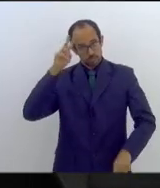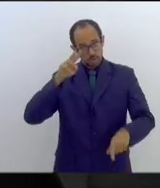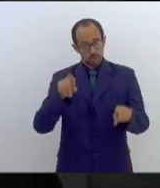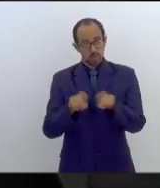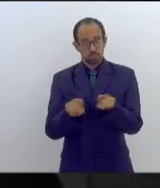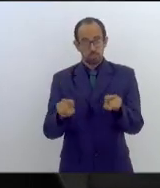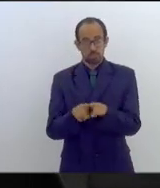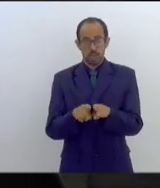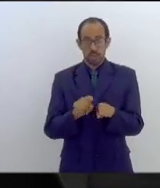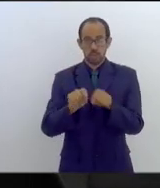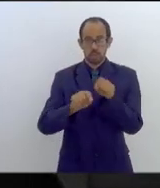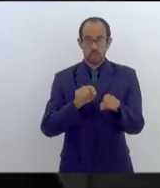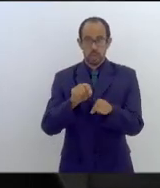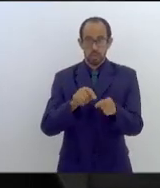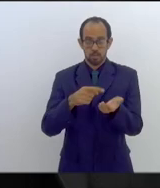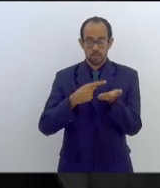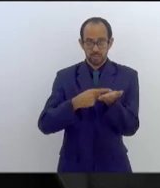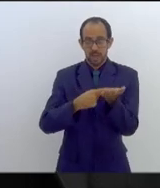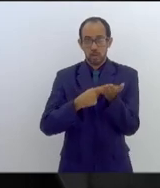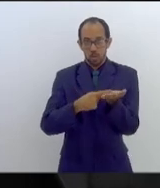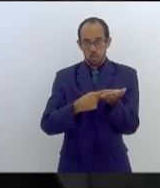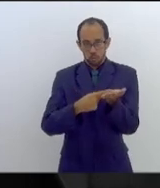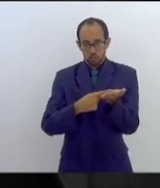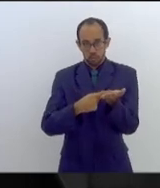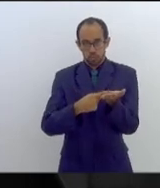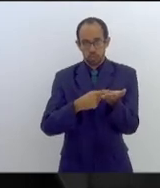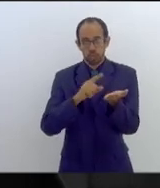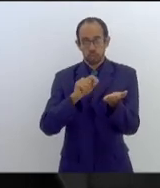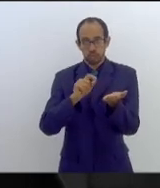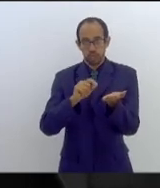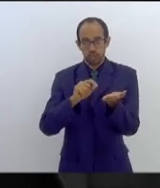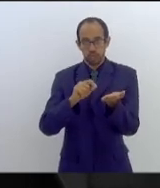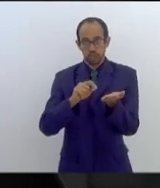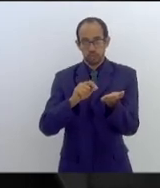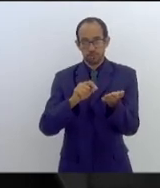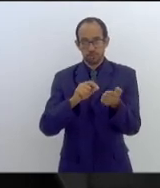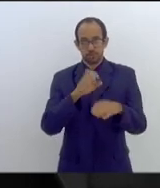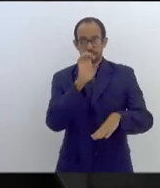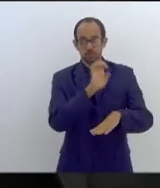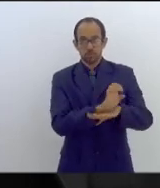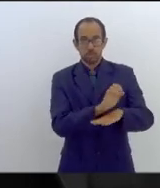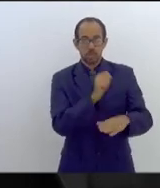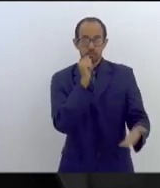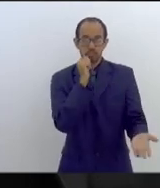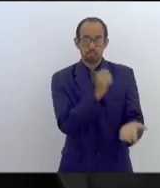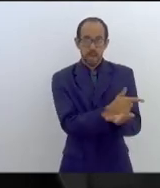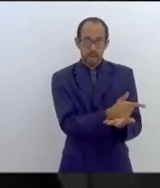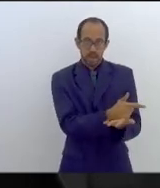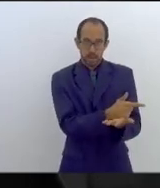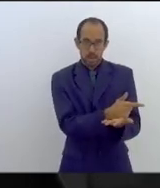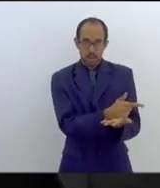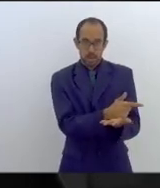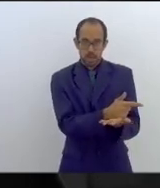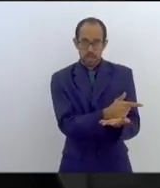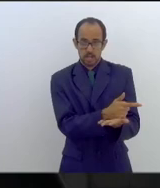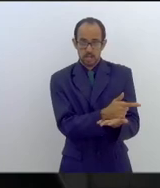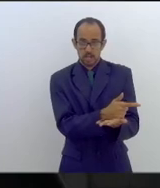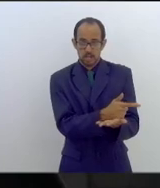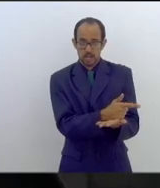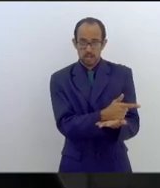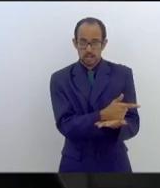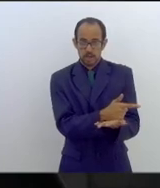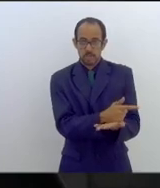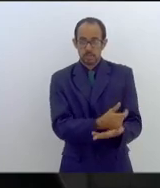por este acordo, o Estado, se for levado a termo, naturalmente, o Estado pagará a concessionária a bagatela